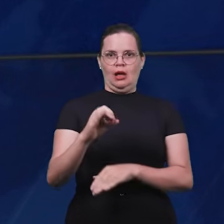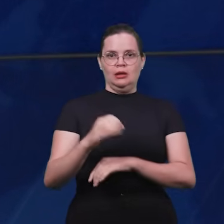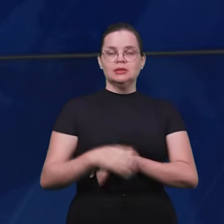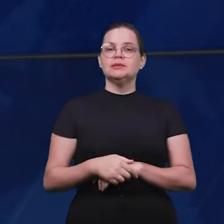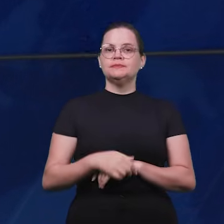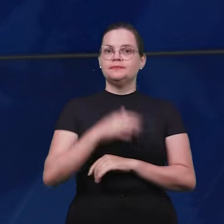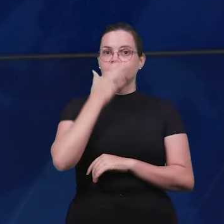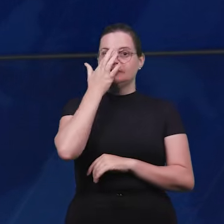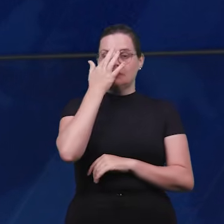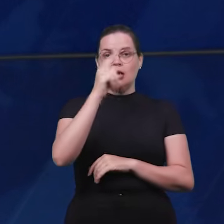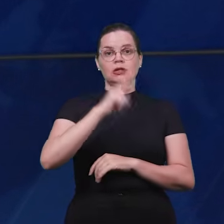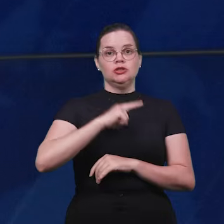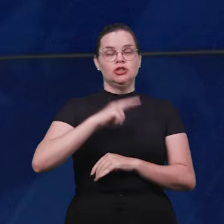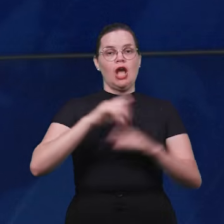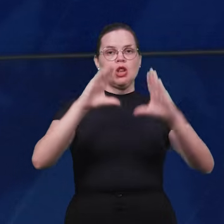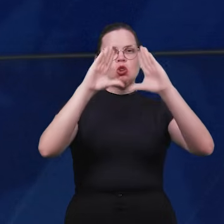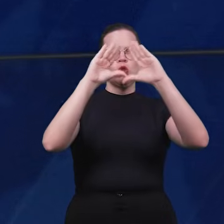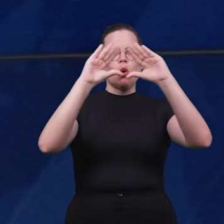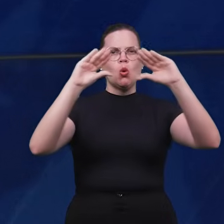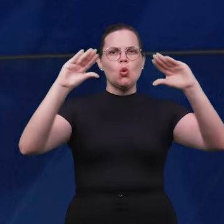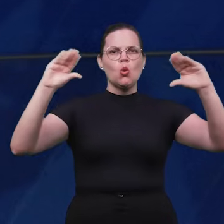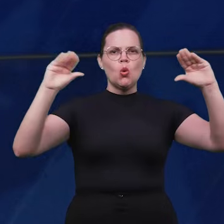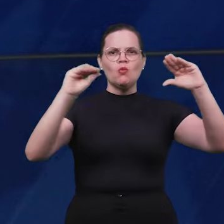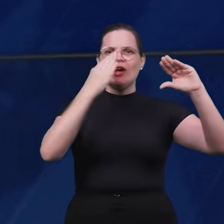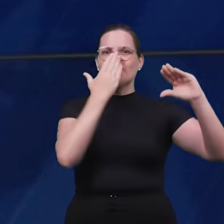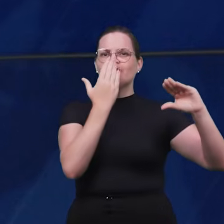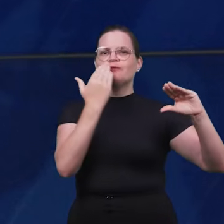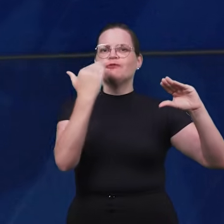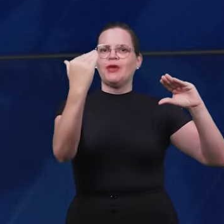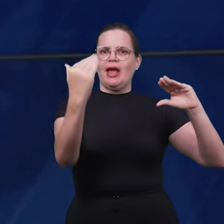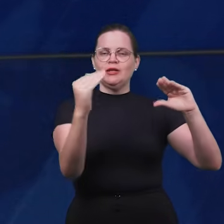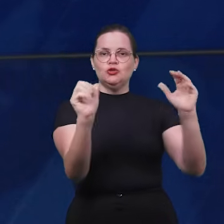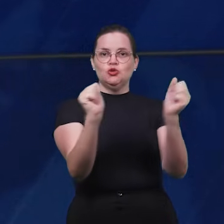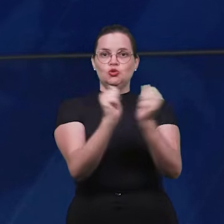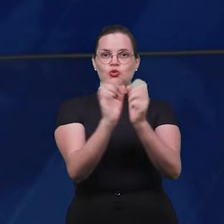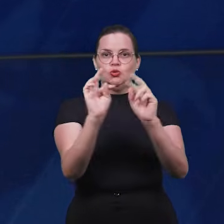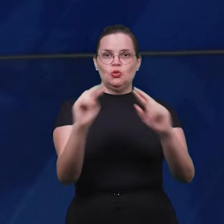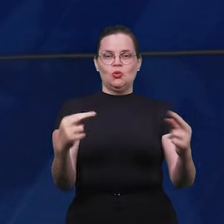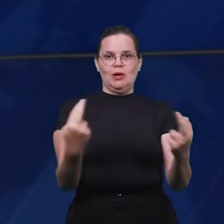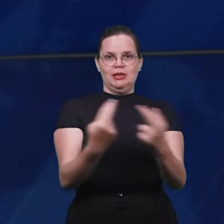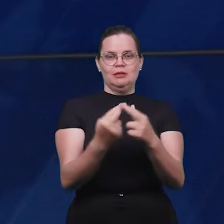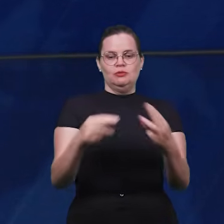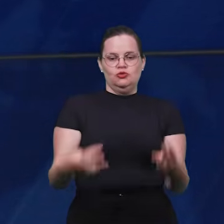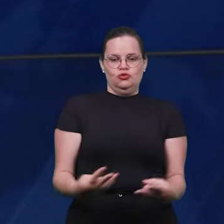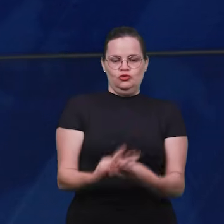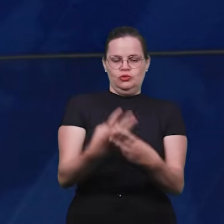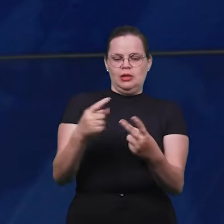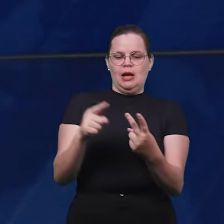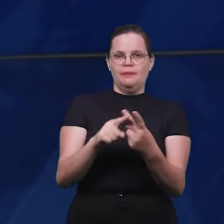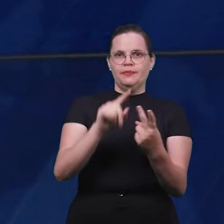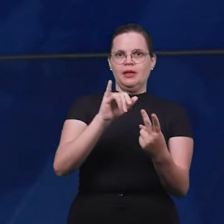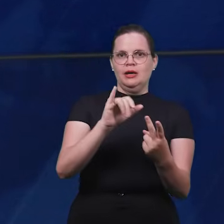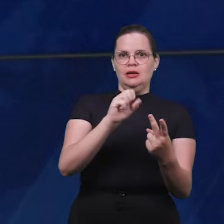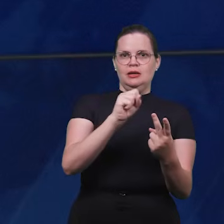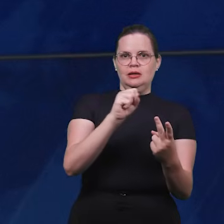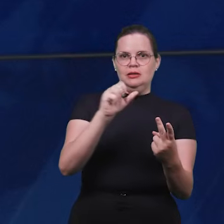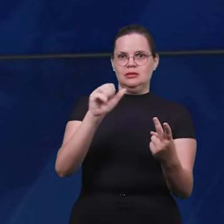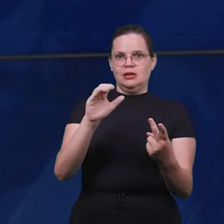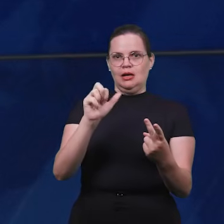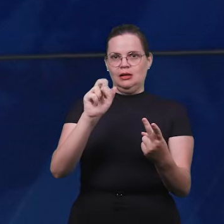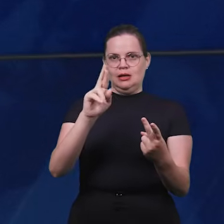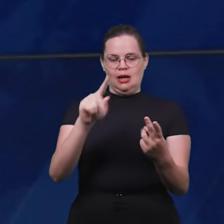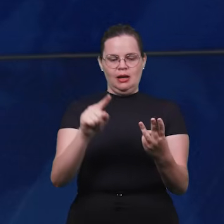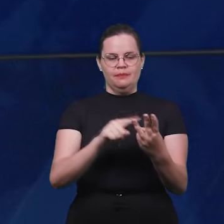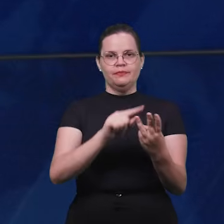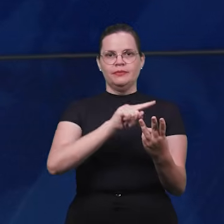acompanhando ali as tribos de Judá, Issacar e Zebulon, que eram nomes das tribos dos descendentes dos filhos